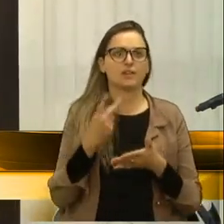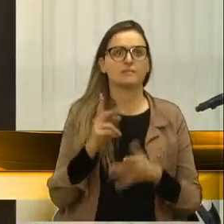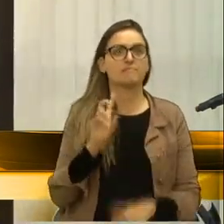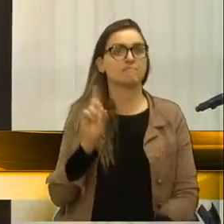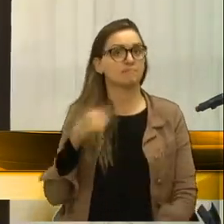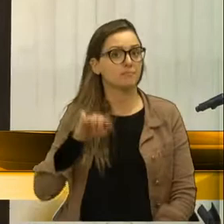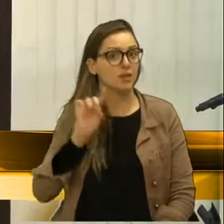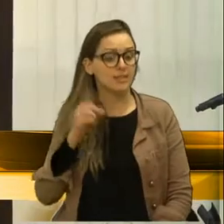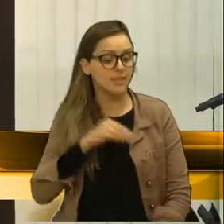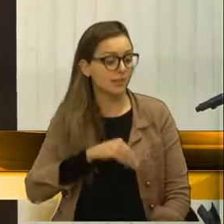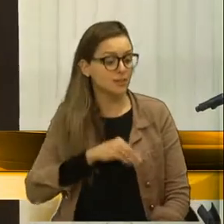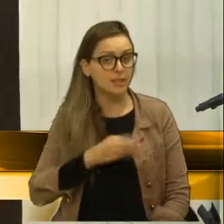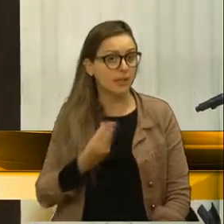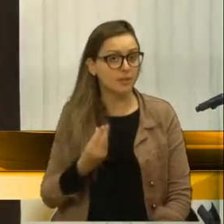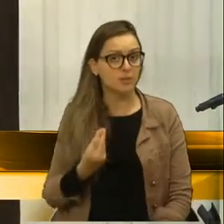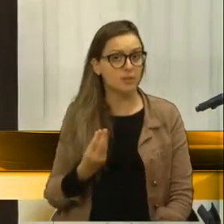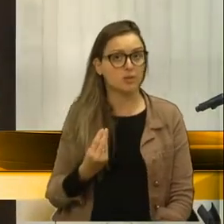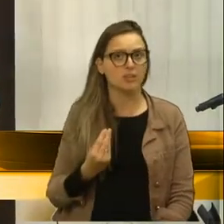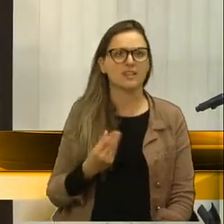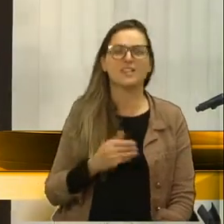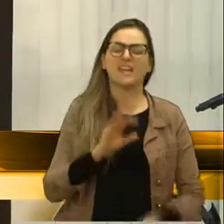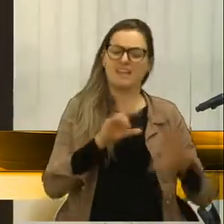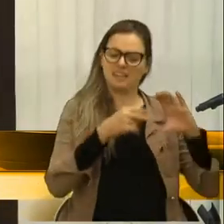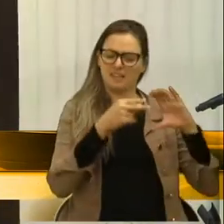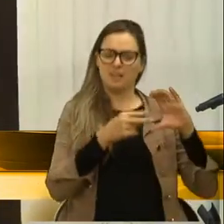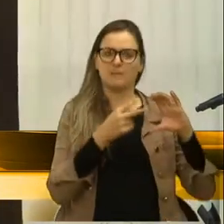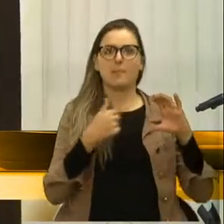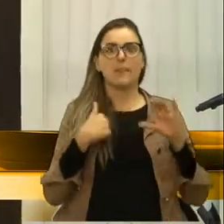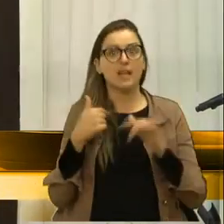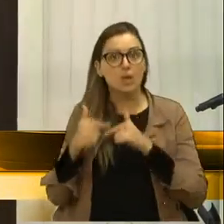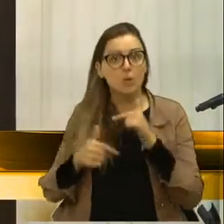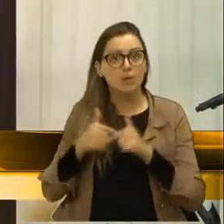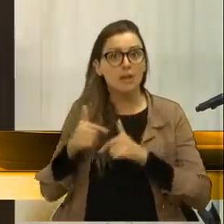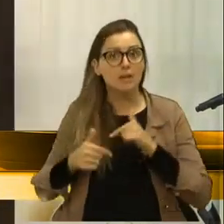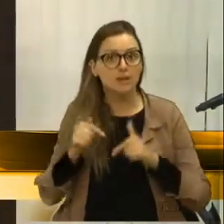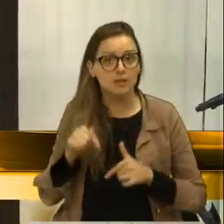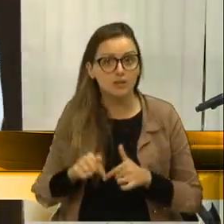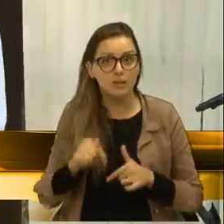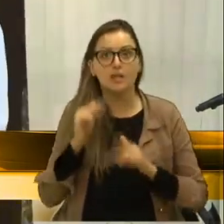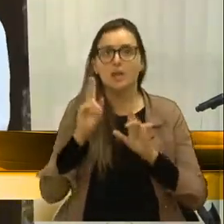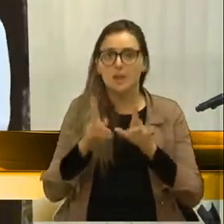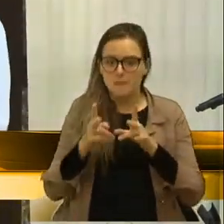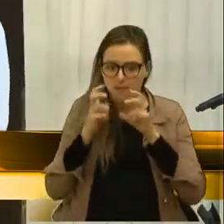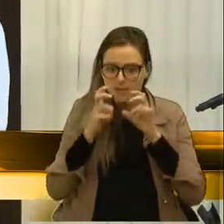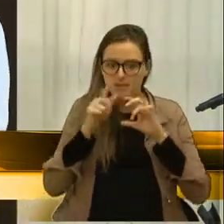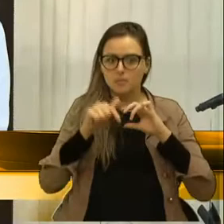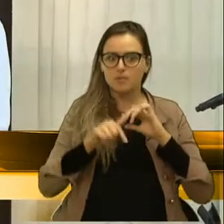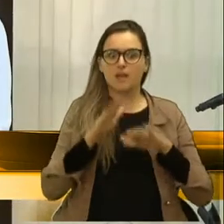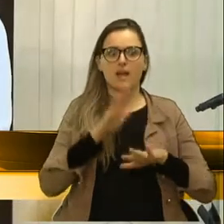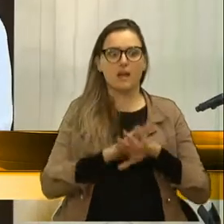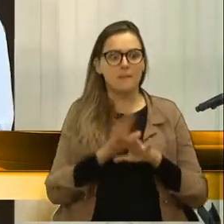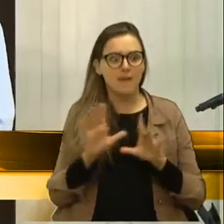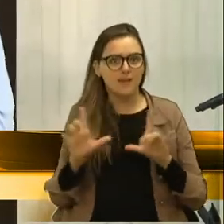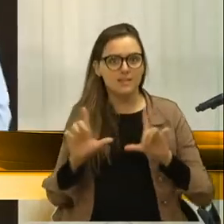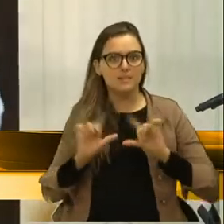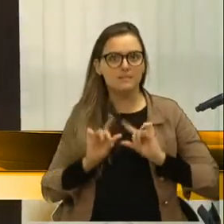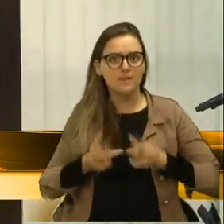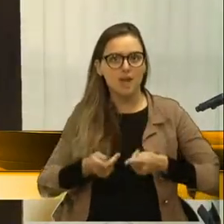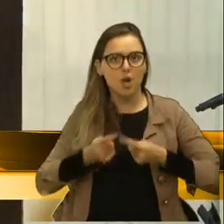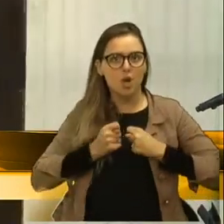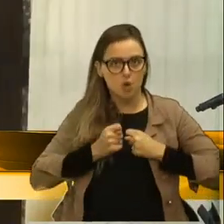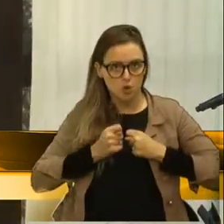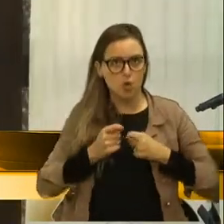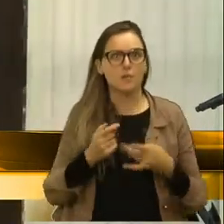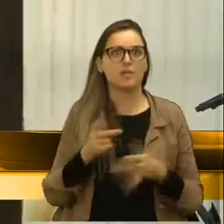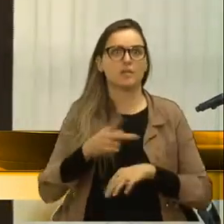ganha tanto. Então, a Câmara está... Aí, trabalhando aqui, a gente vê que a Câmara realmente é uma das mais austeras do país. E